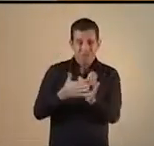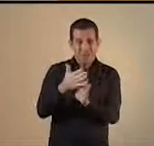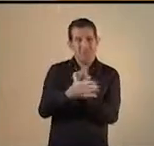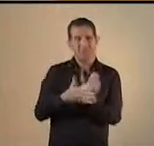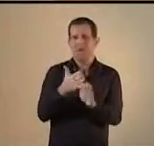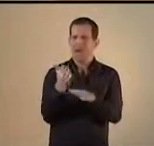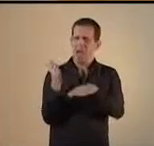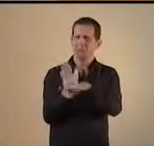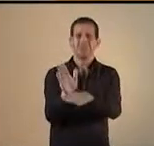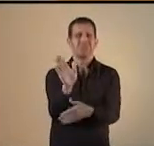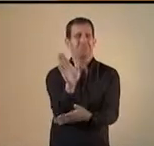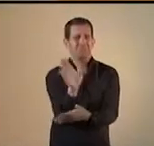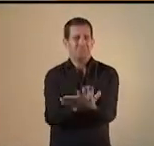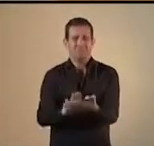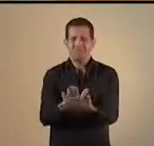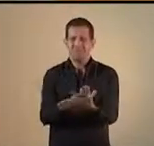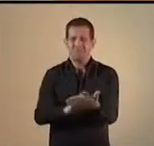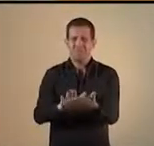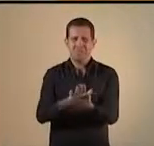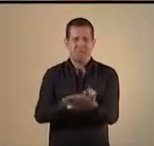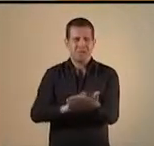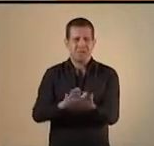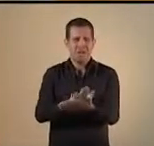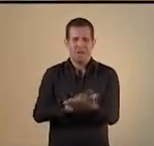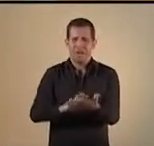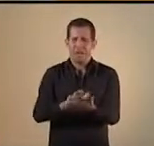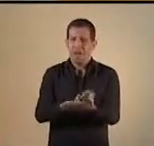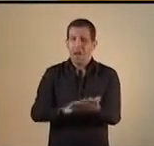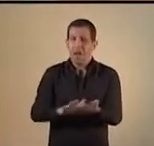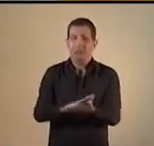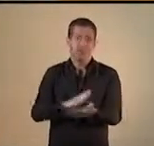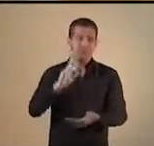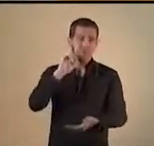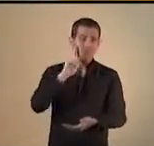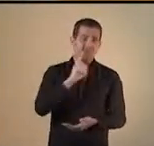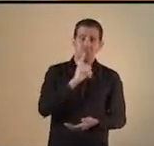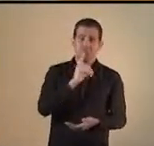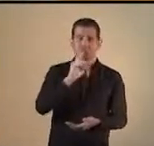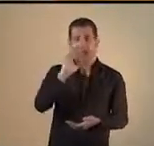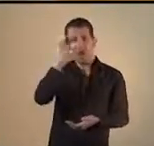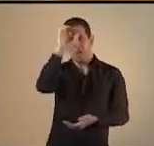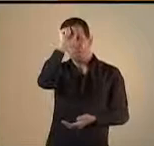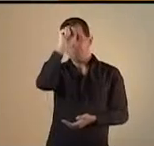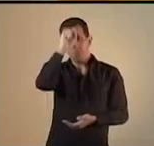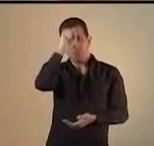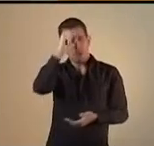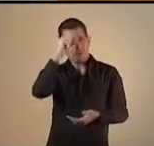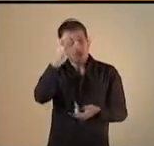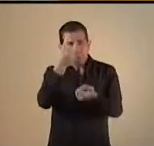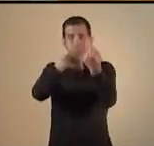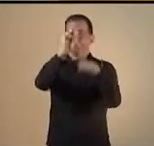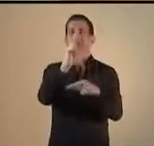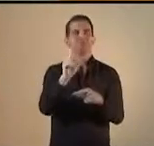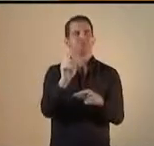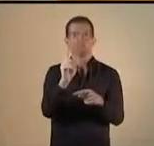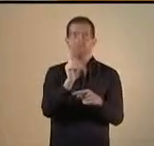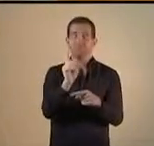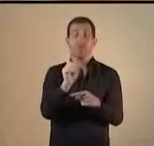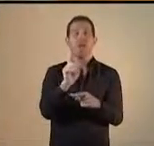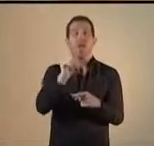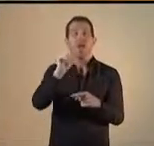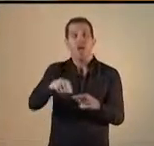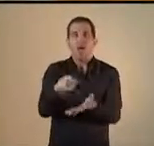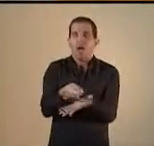de ensino e aprendizado, né? Então, os surdos eles eram obrigados a aprender a falar, né? E